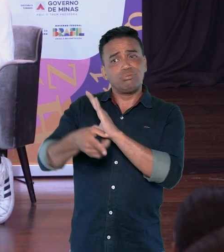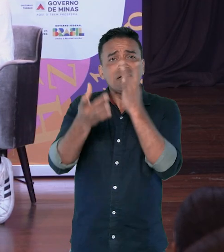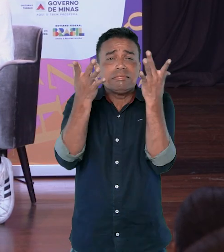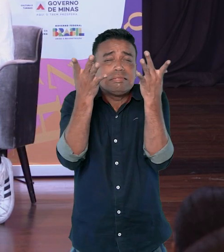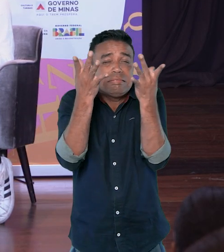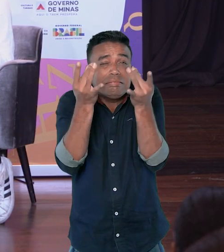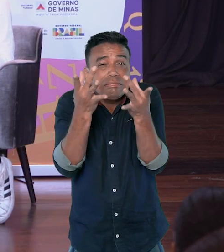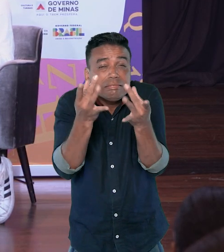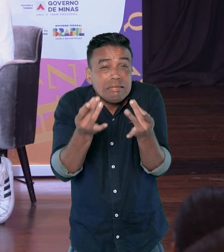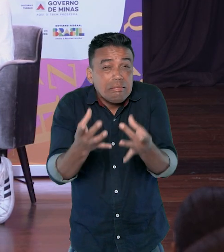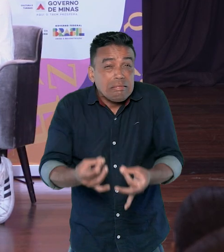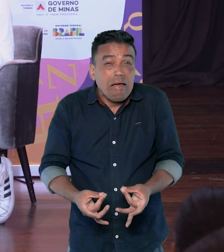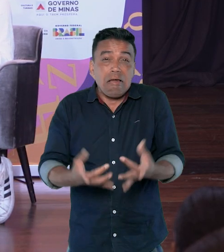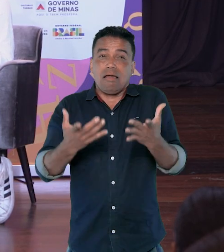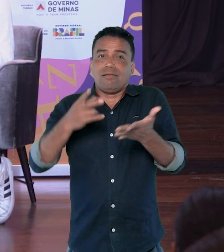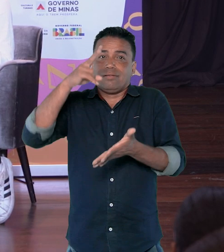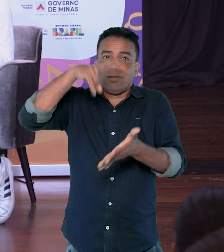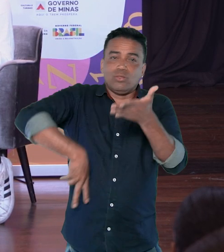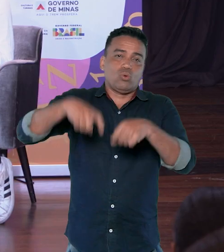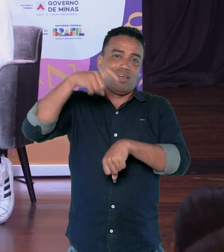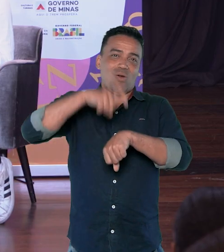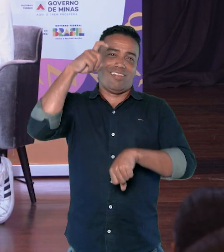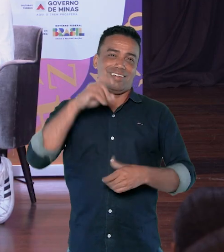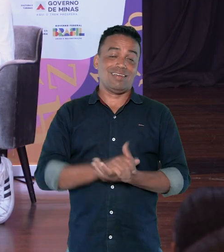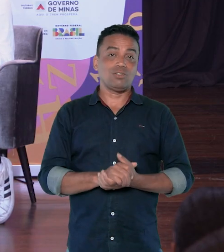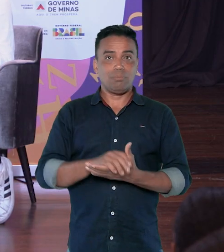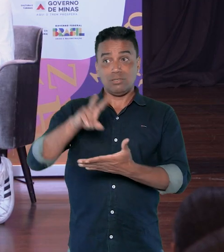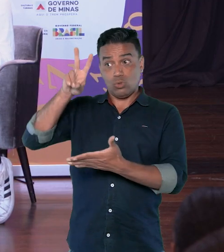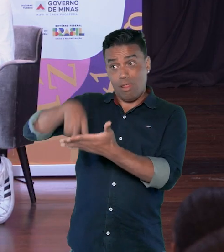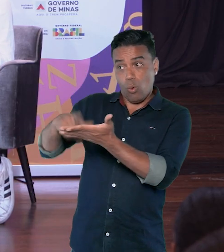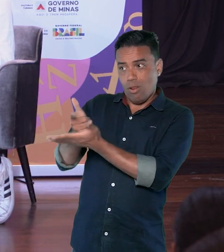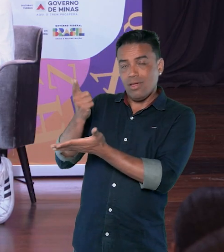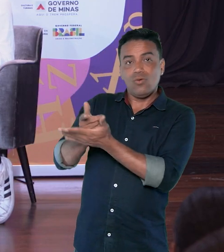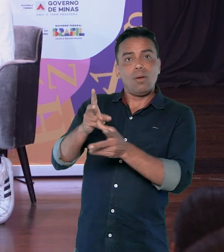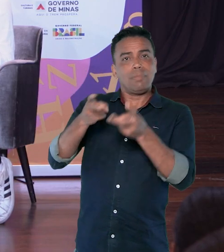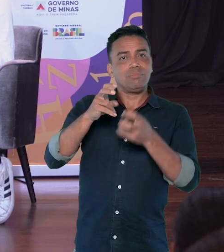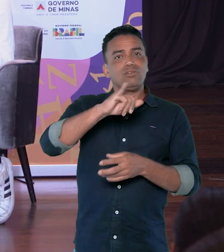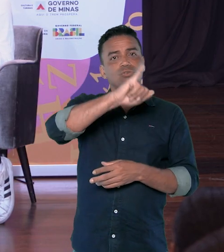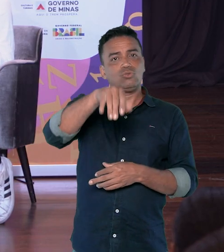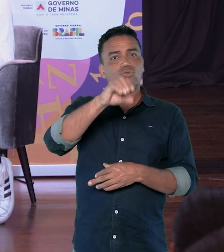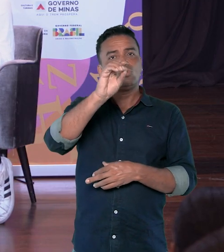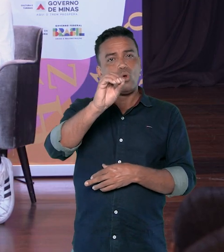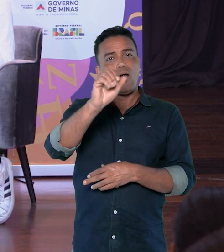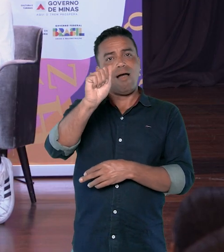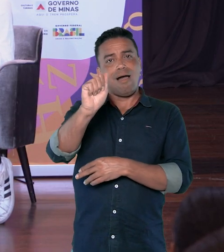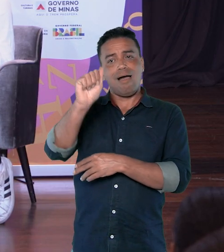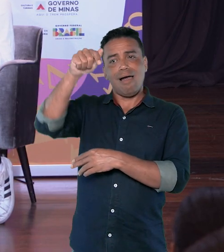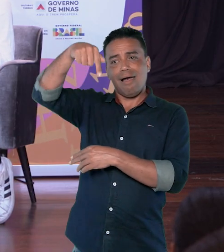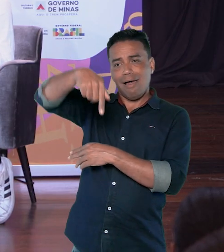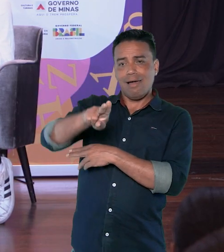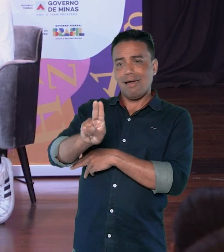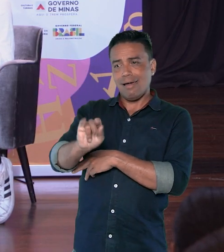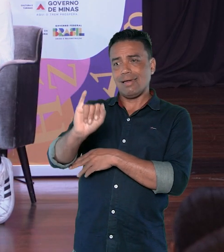verdade, né, a leitura. E quem leu o livro deve ter percebido que o Joaquim ele tem alguns buracos, que eu